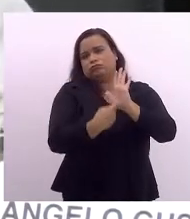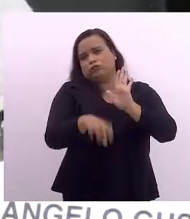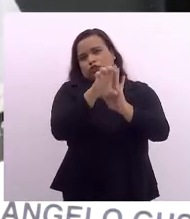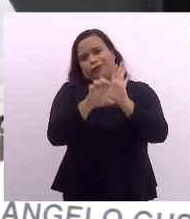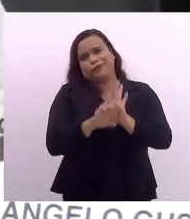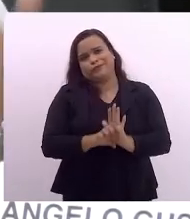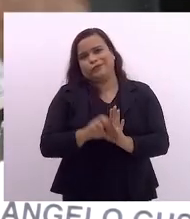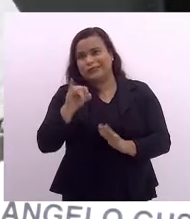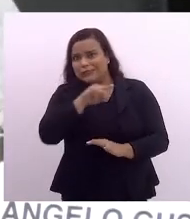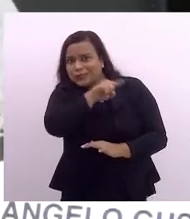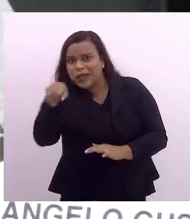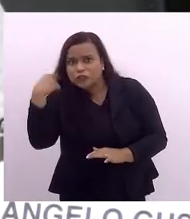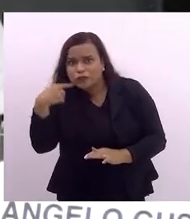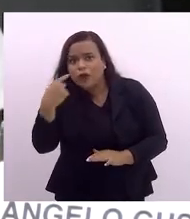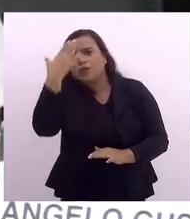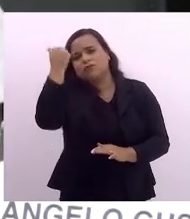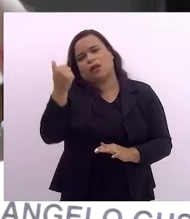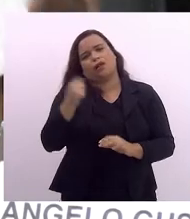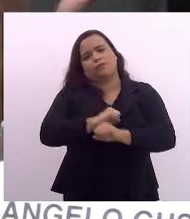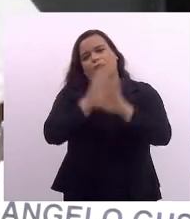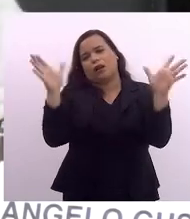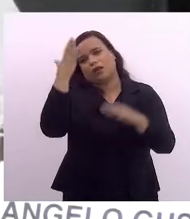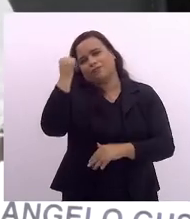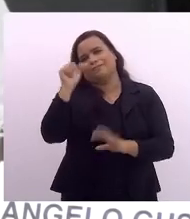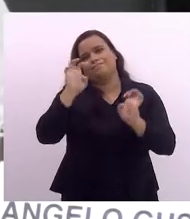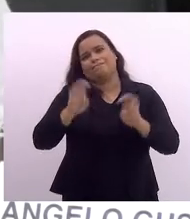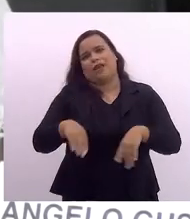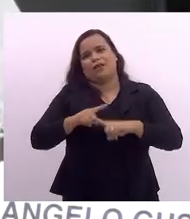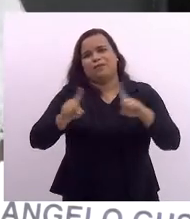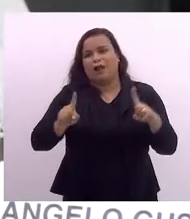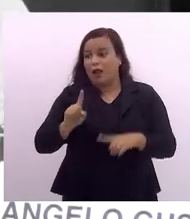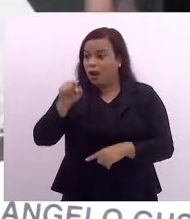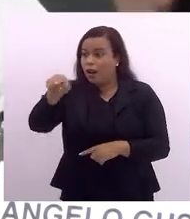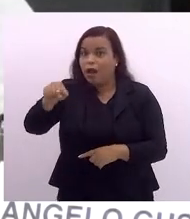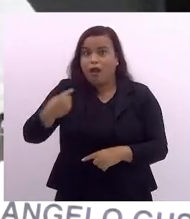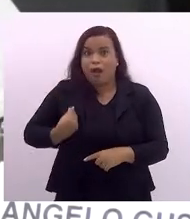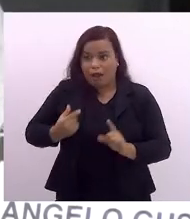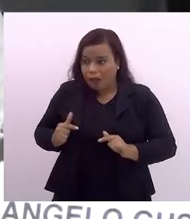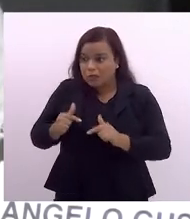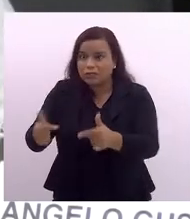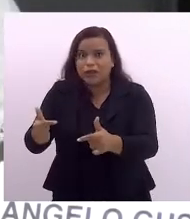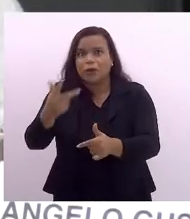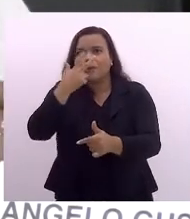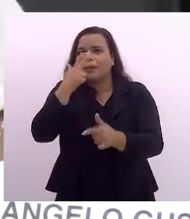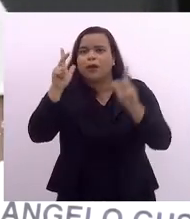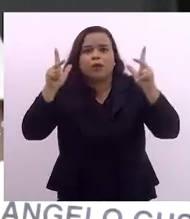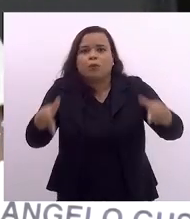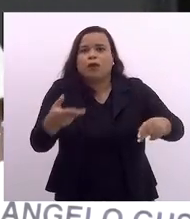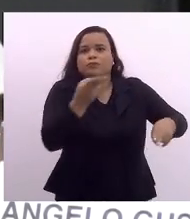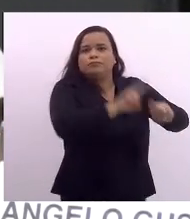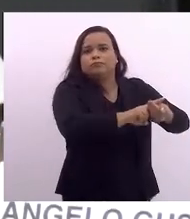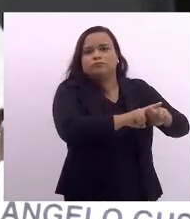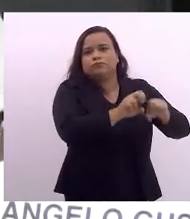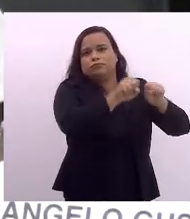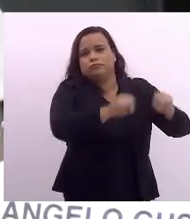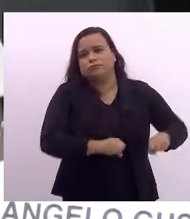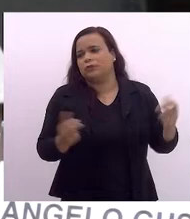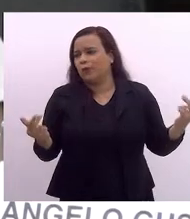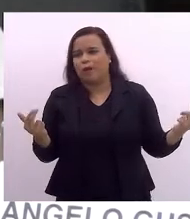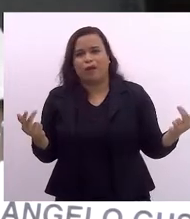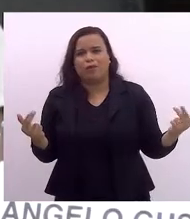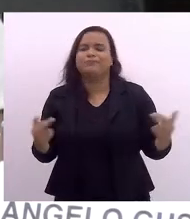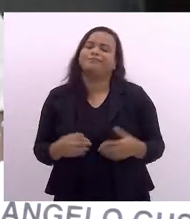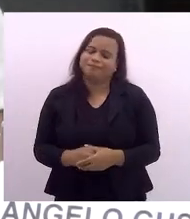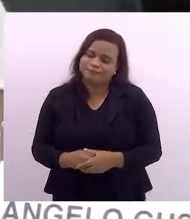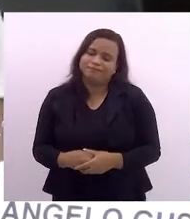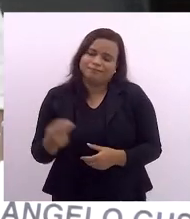aqui sabe bem o que eu estou falando, mas, na prática, tristemente, se assemelha bem ao sistema carcerário.